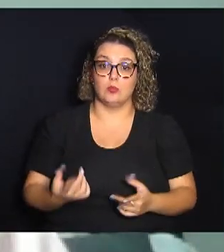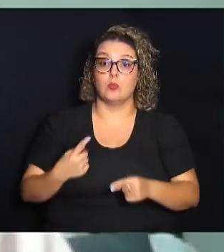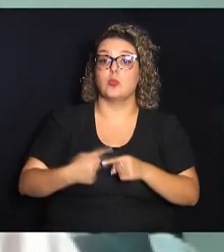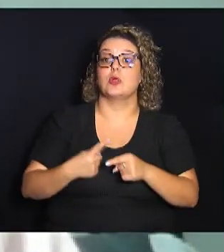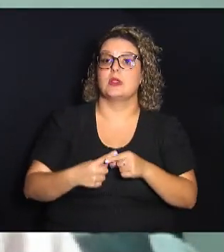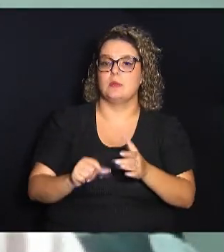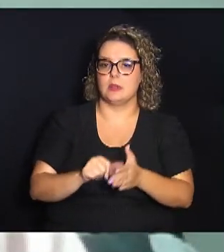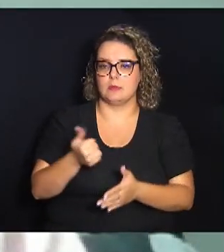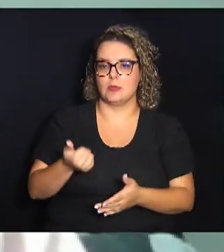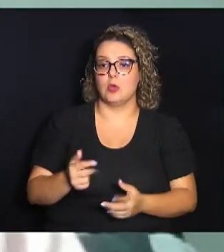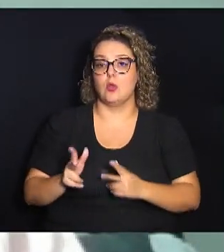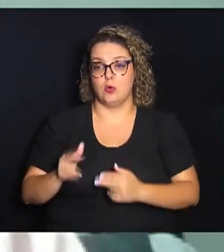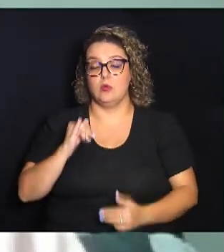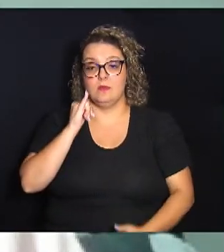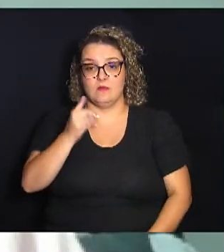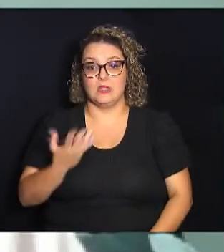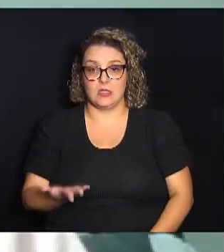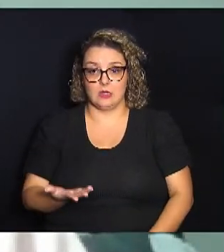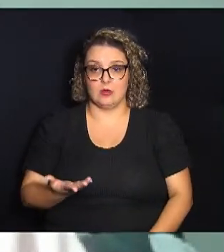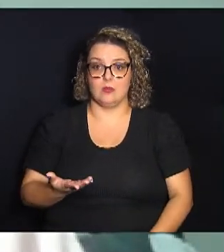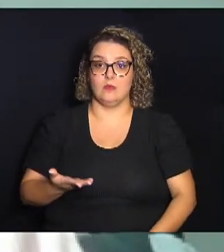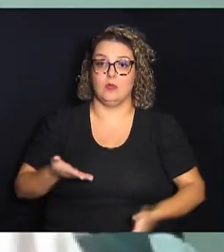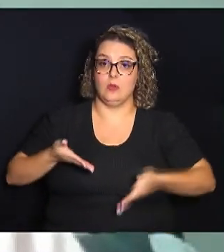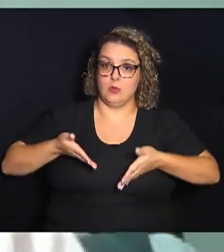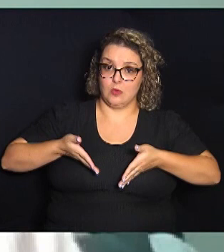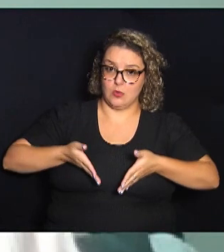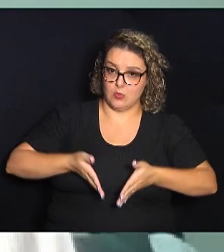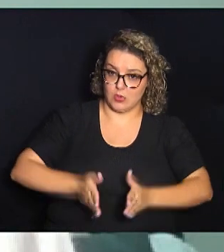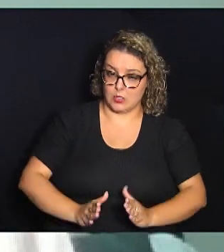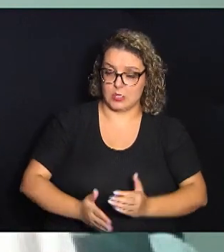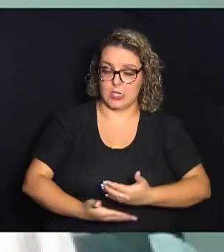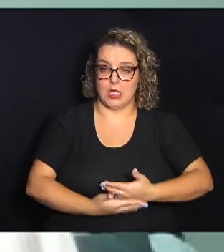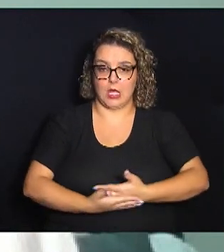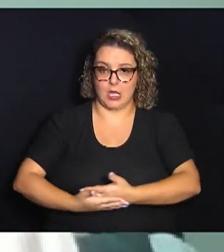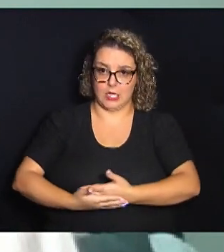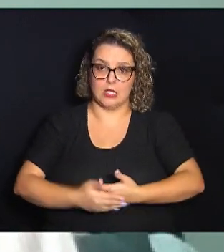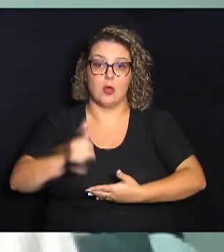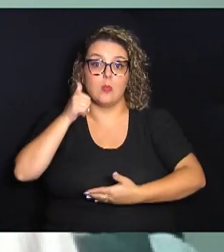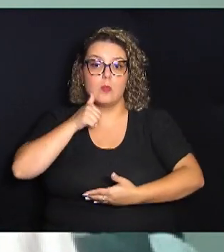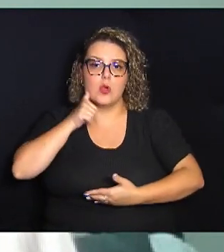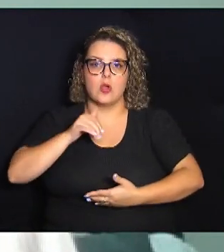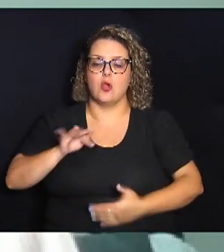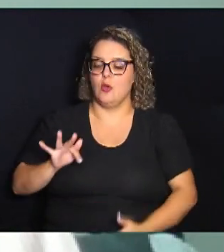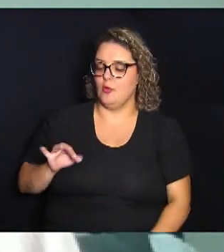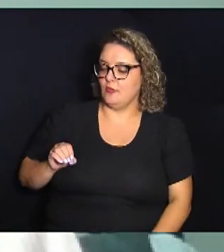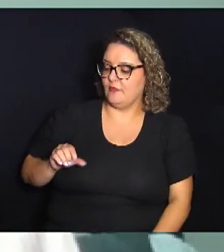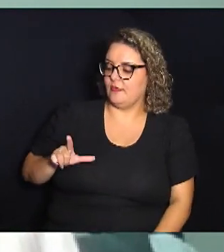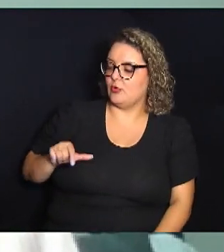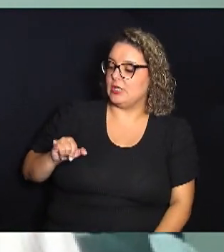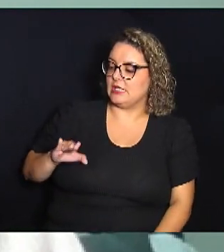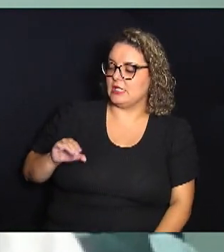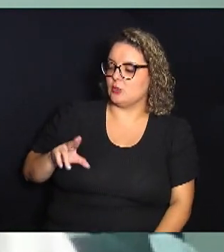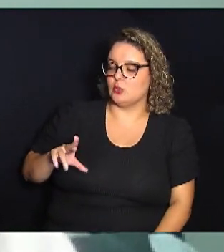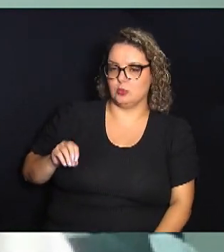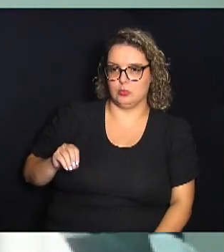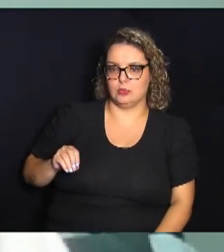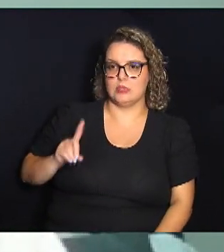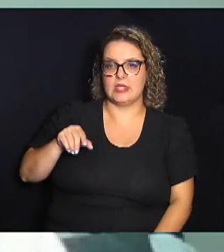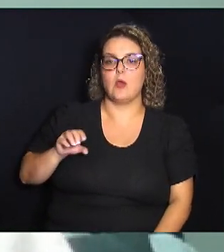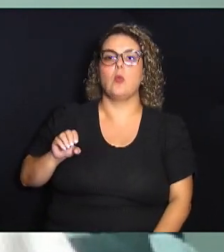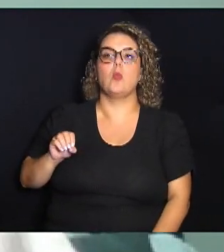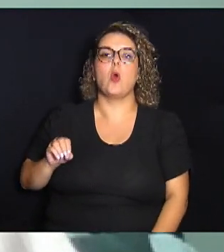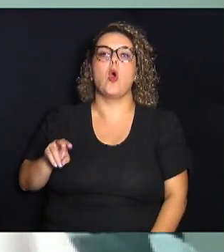primeiro. Como eu falei, vocês nascem com uma reserva de folículos, de sementes nos seus ovários, de óvulos. Isso